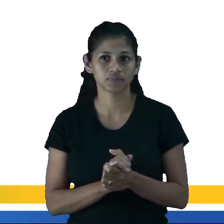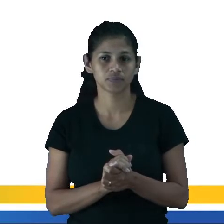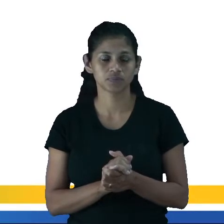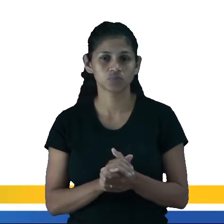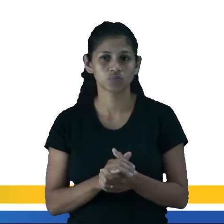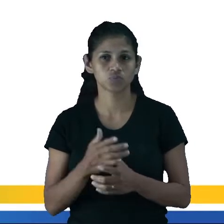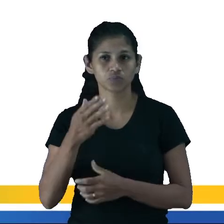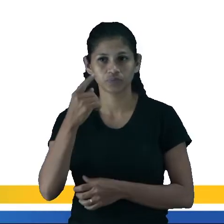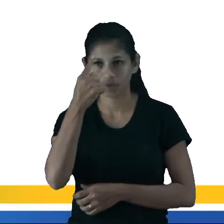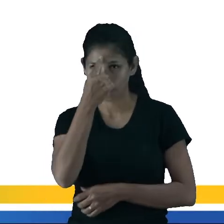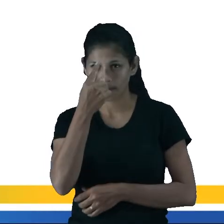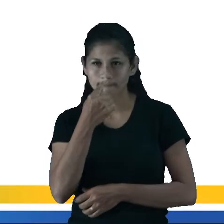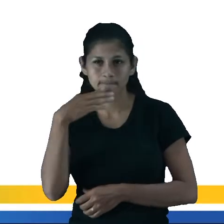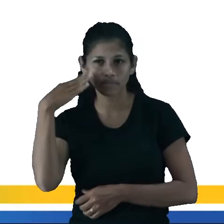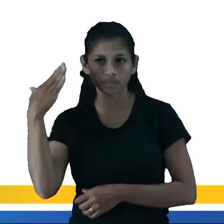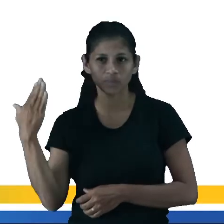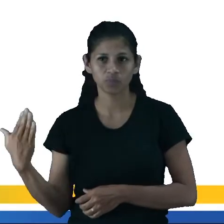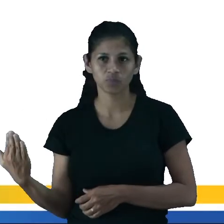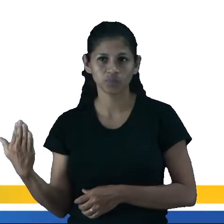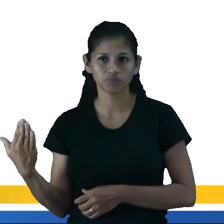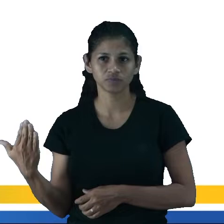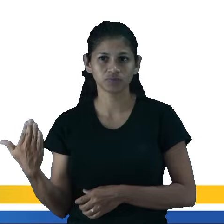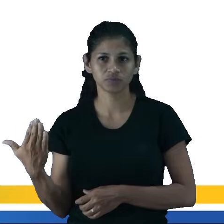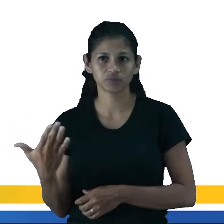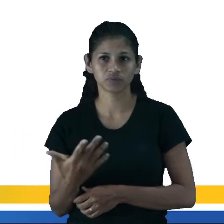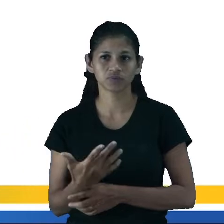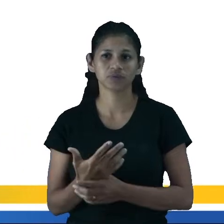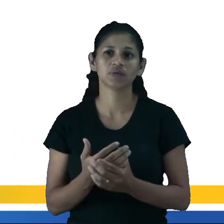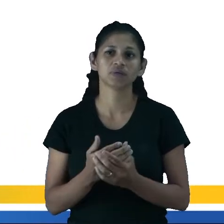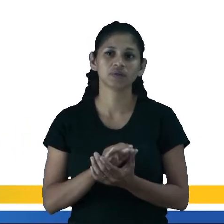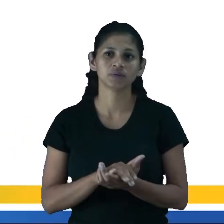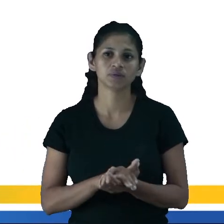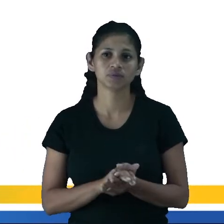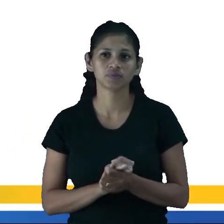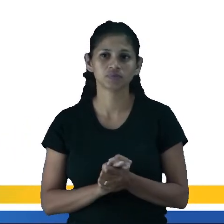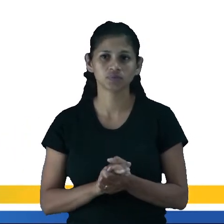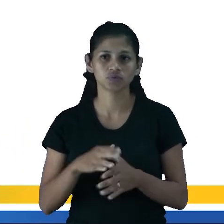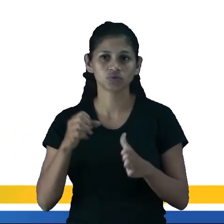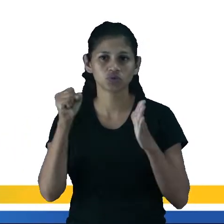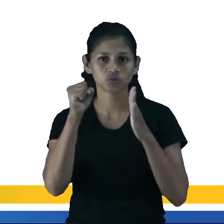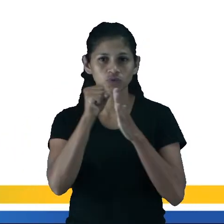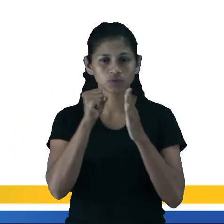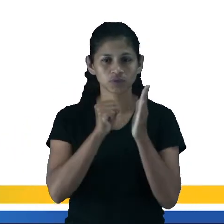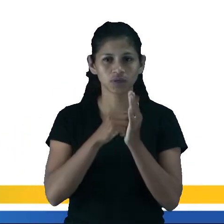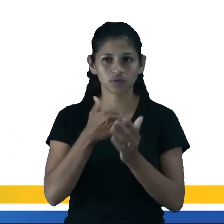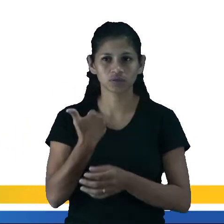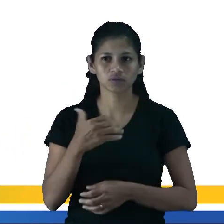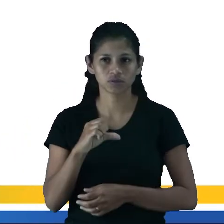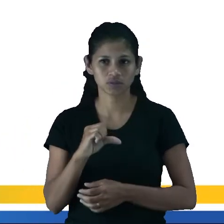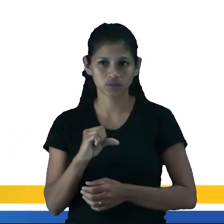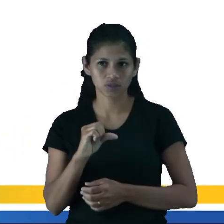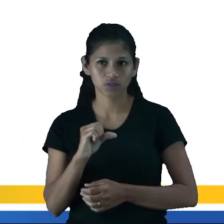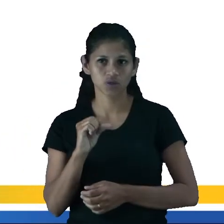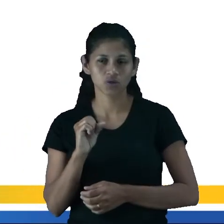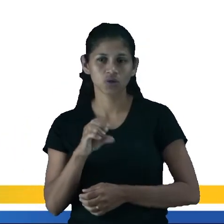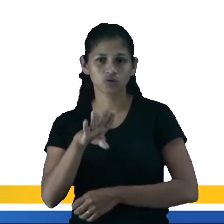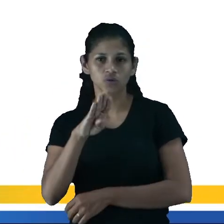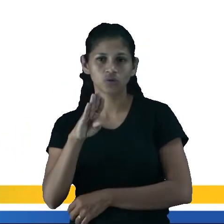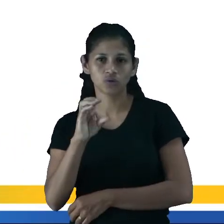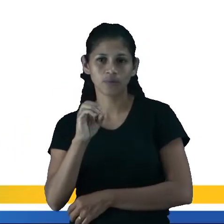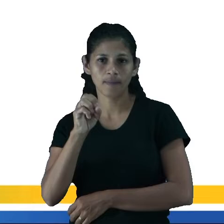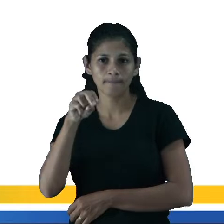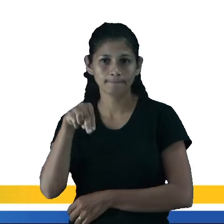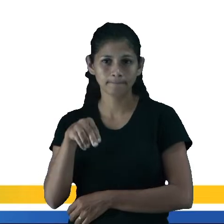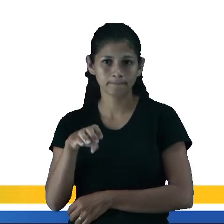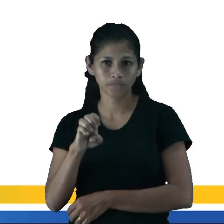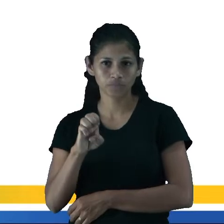Aqui a gente tem uma imagem, um arquivo também do Marcelo Almirante, tá? No século XIX, os bondes lá no Rio de Janeiro,